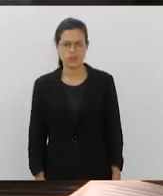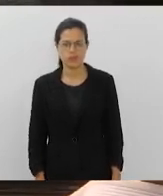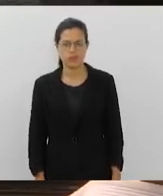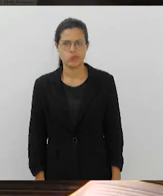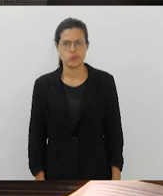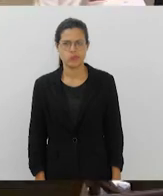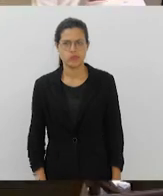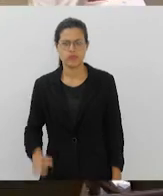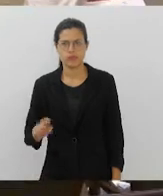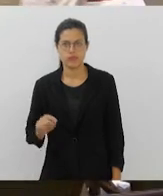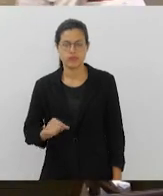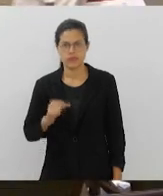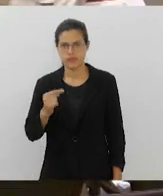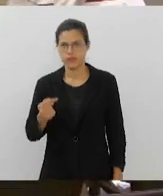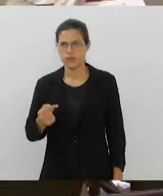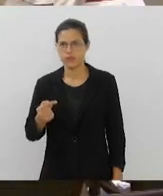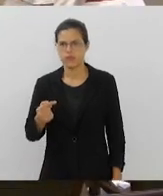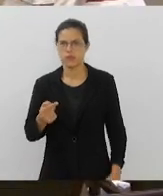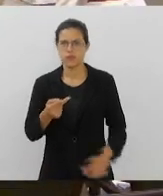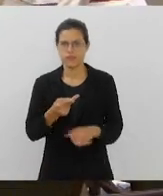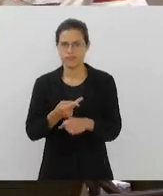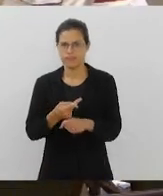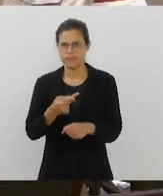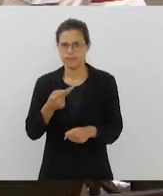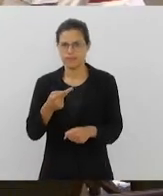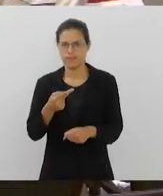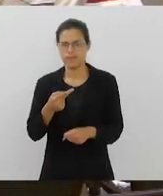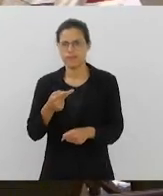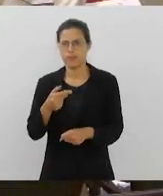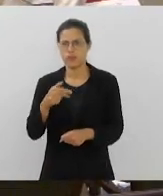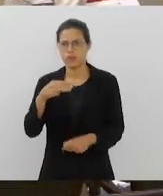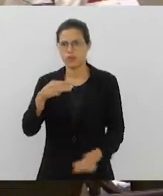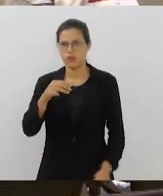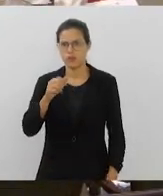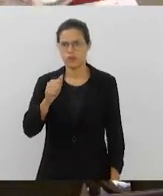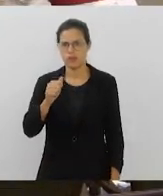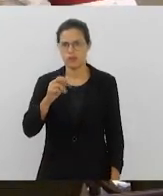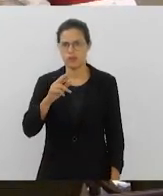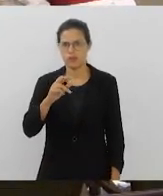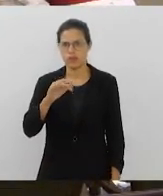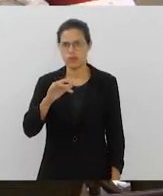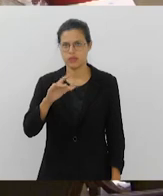Próximo agraciado, Marcelo Cordeiro Bertolucci.